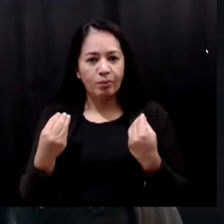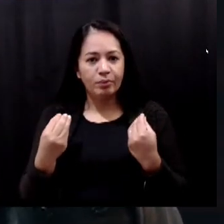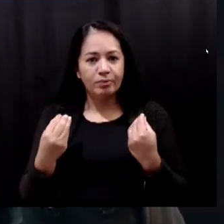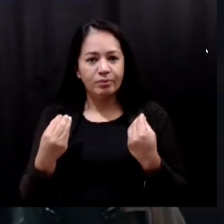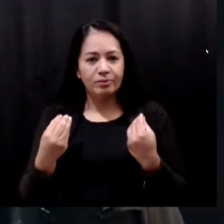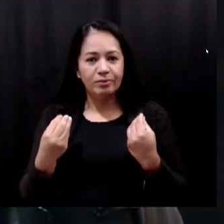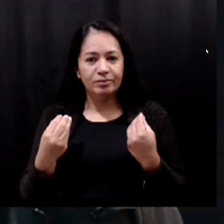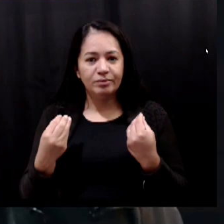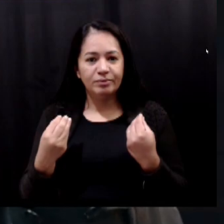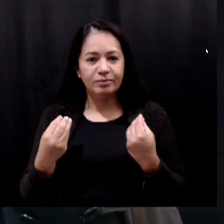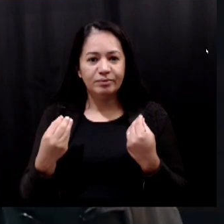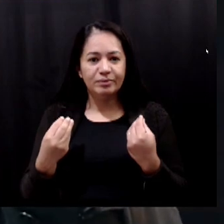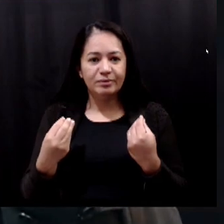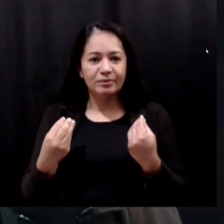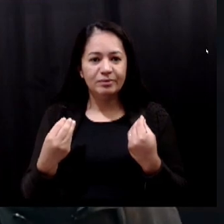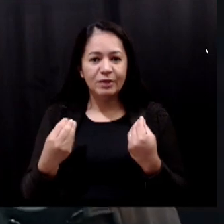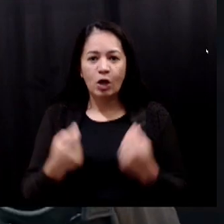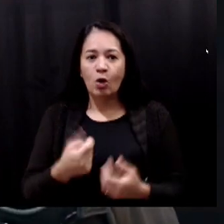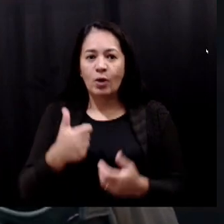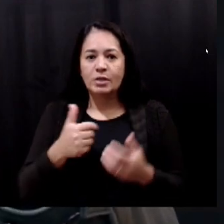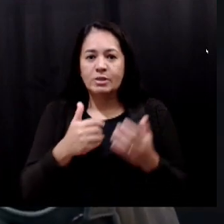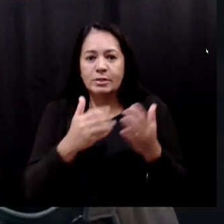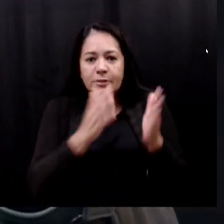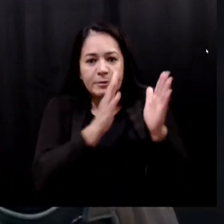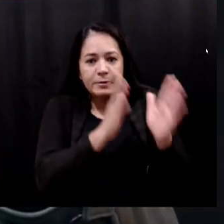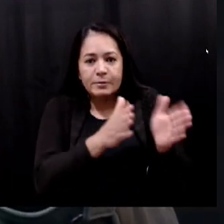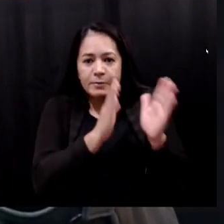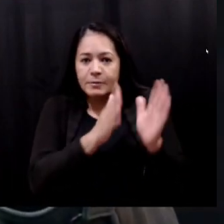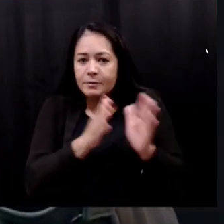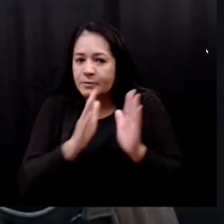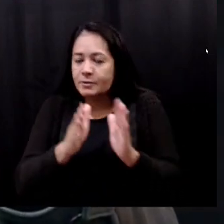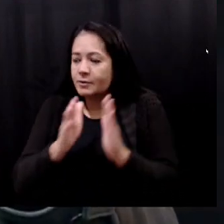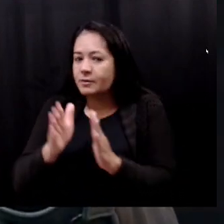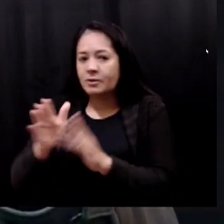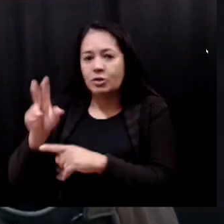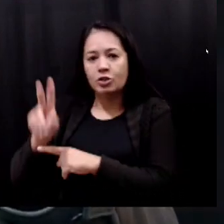é quase uma linha de produção de cuidados,